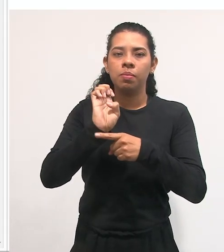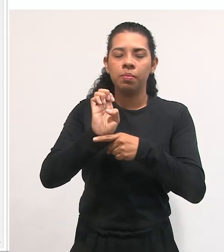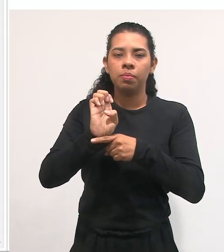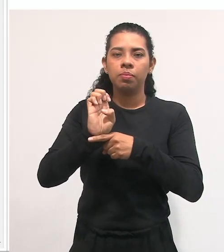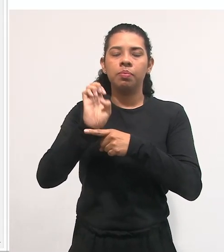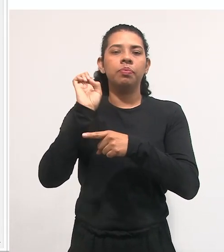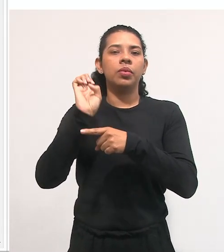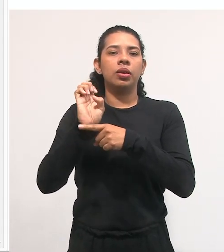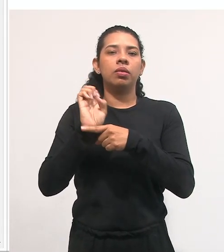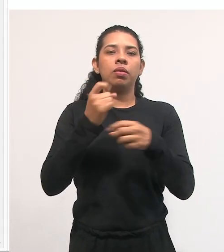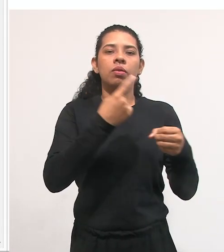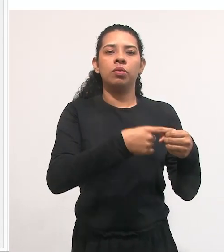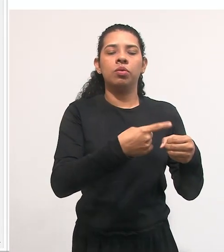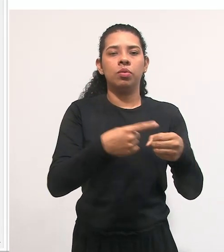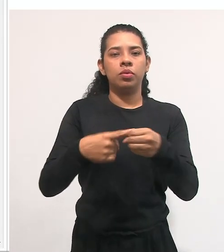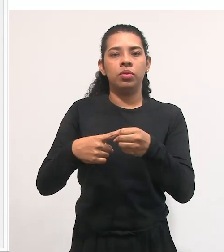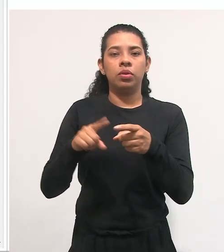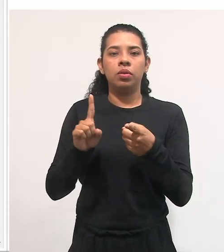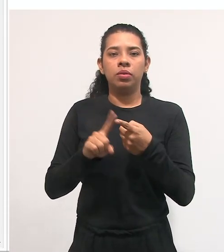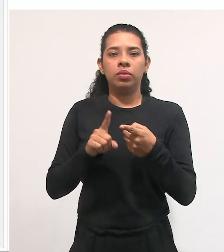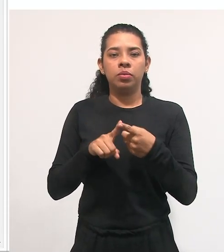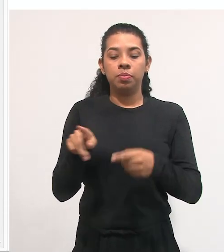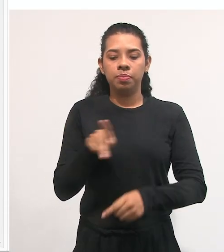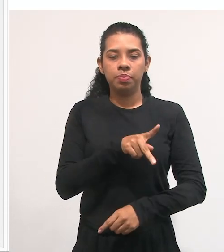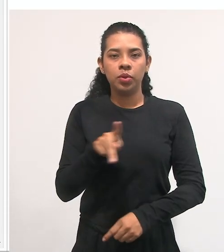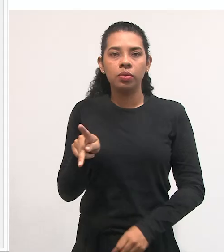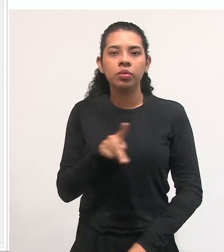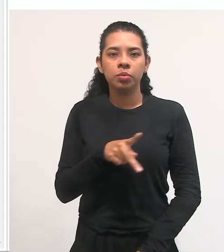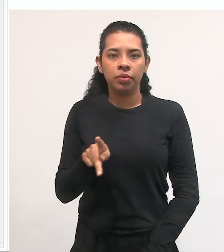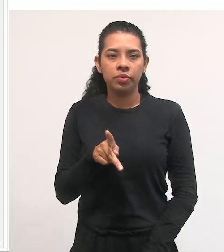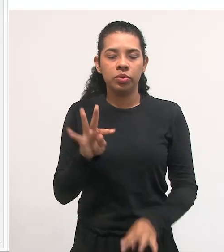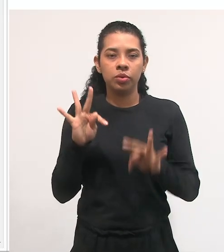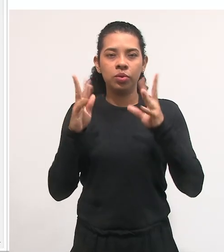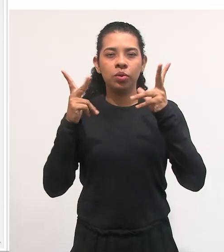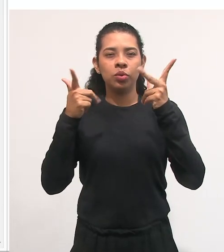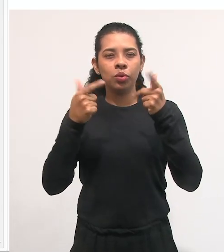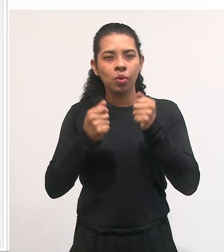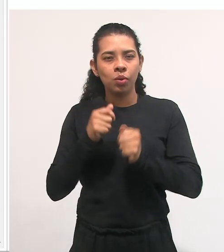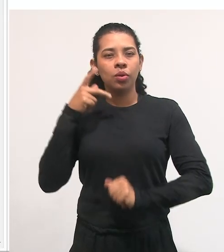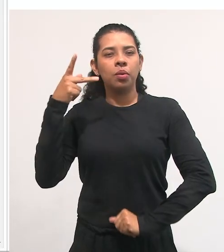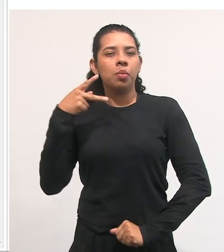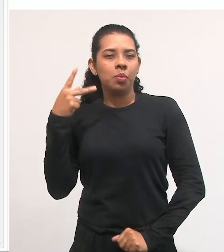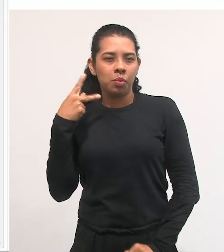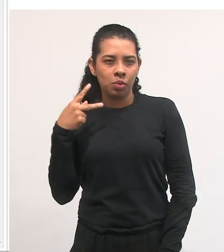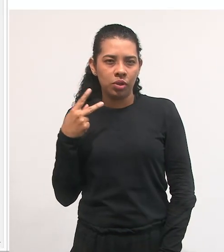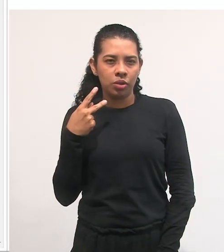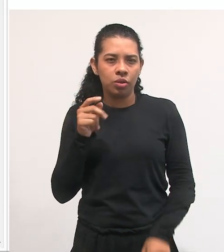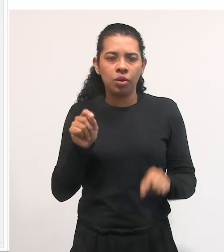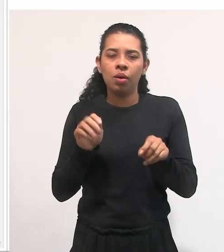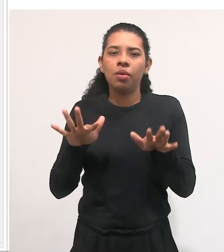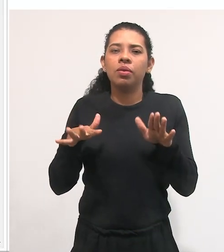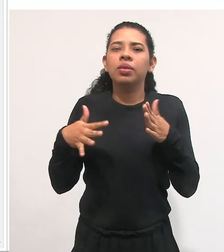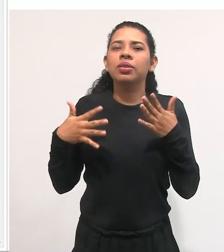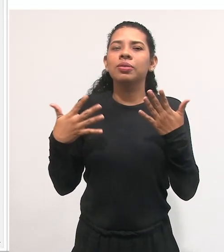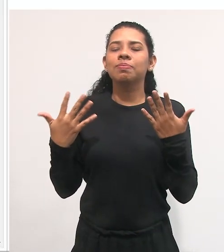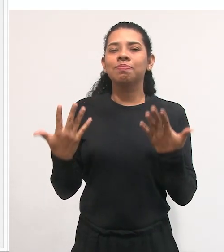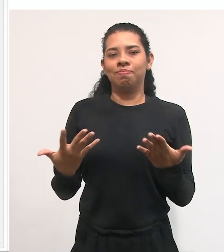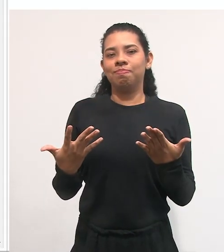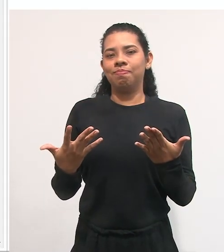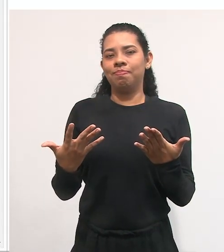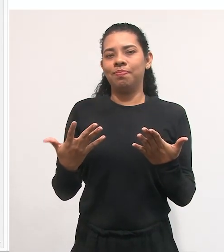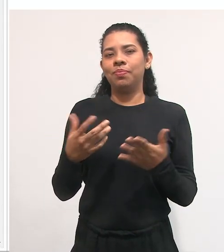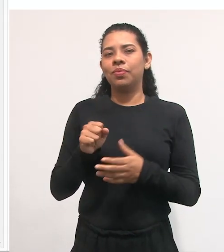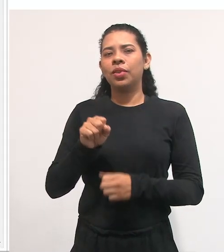e dos educandos. E é aqui que vem aquelas relações políticas que nós estávamos falando, né? Que realidades são essas?